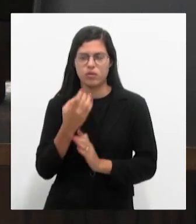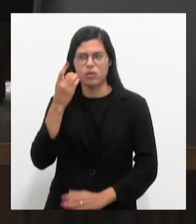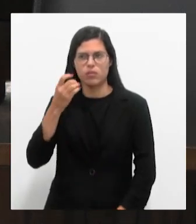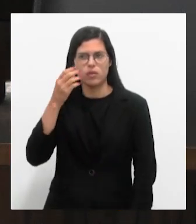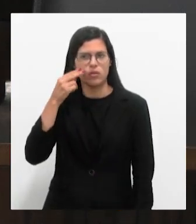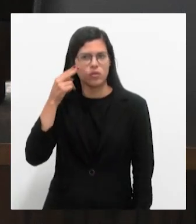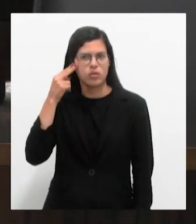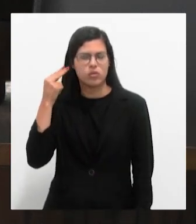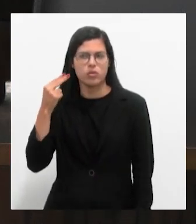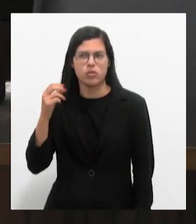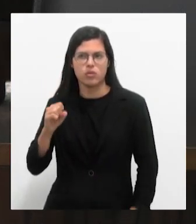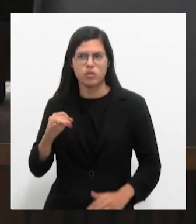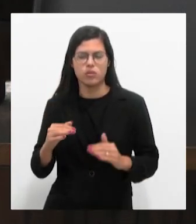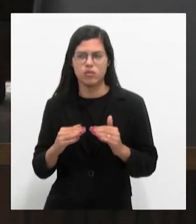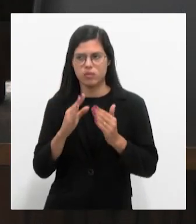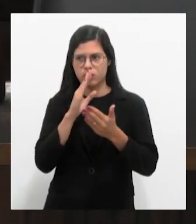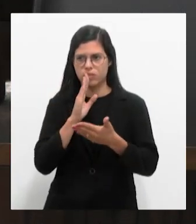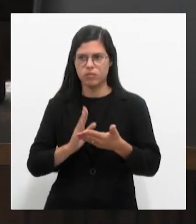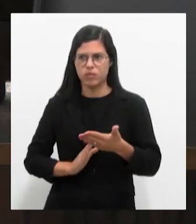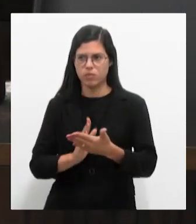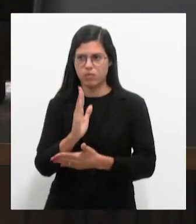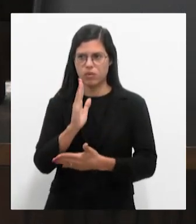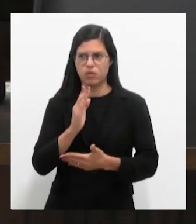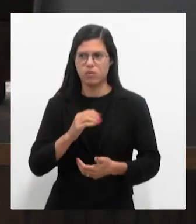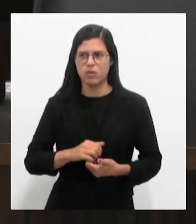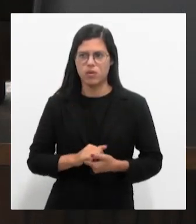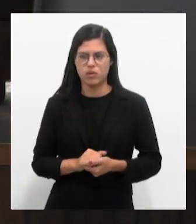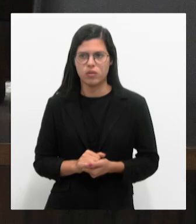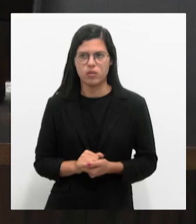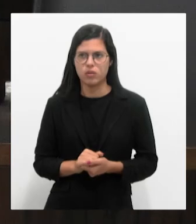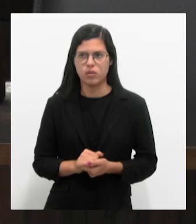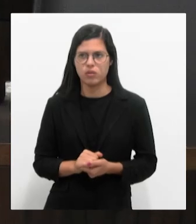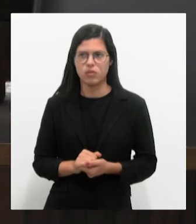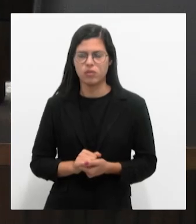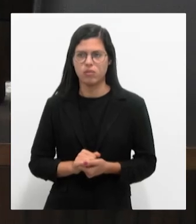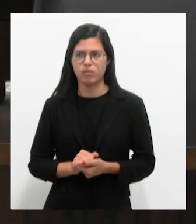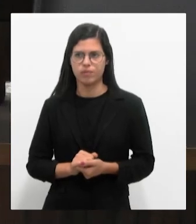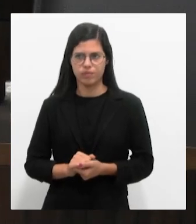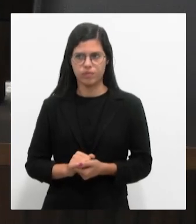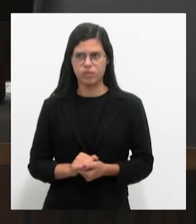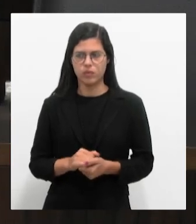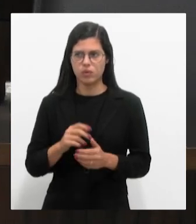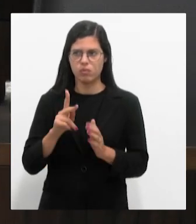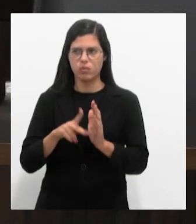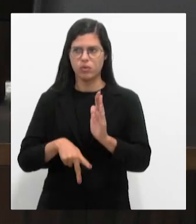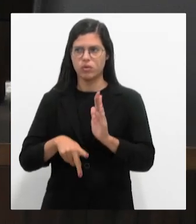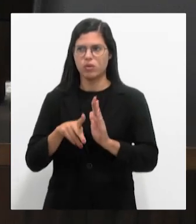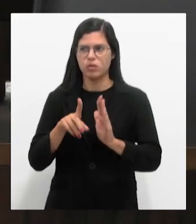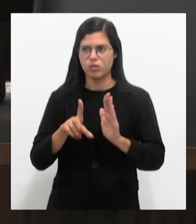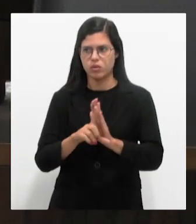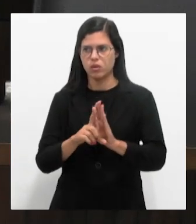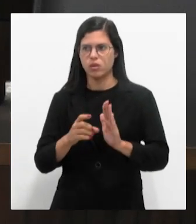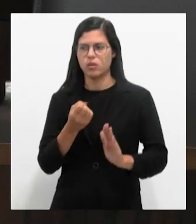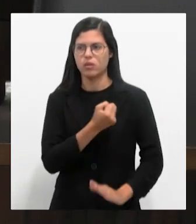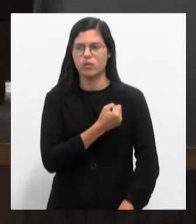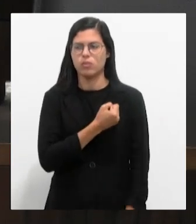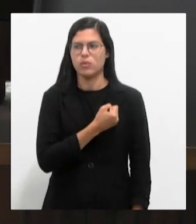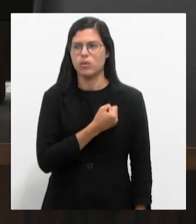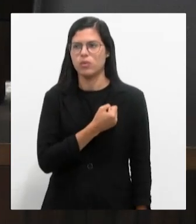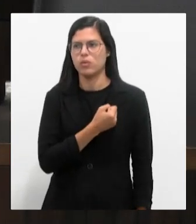Ju. Senhores que aprovam, permaneçam como estão. Aprovado. Projeto de Lei